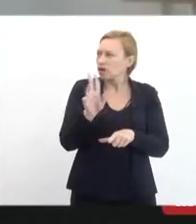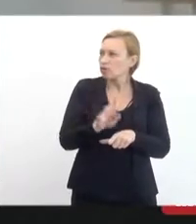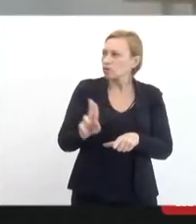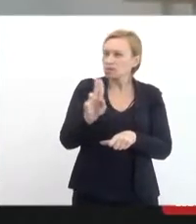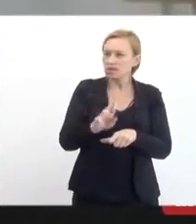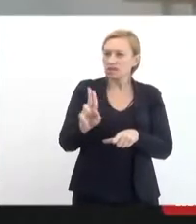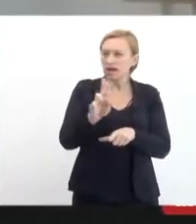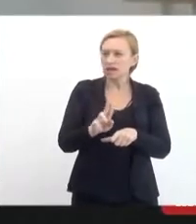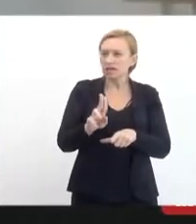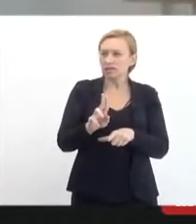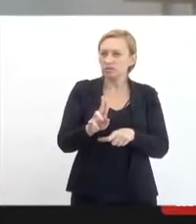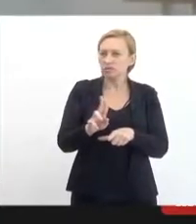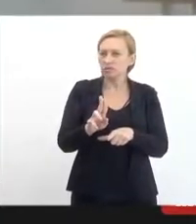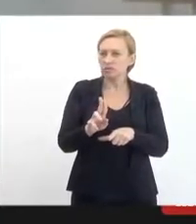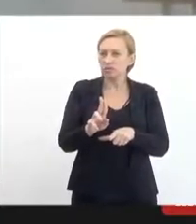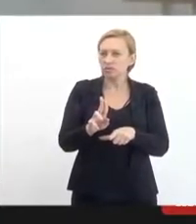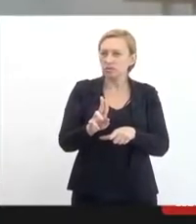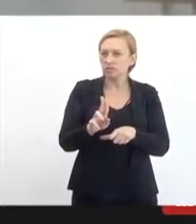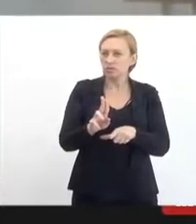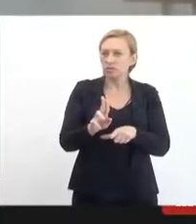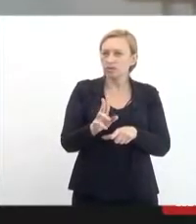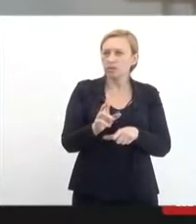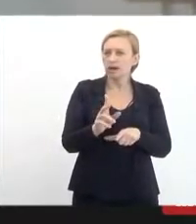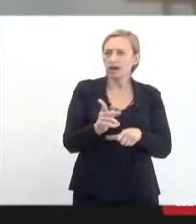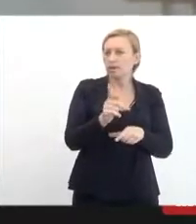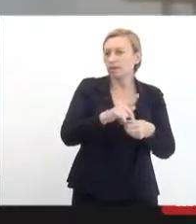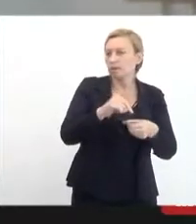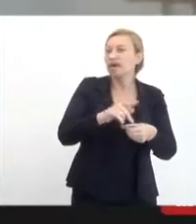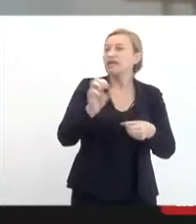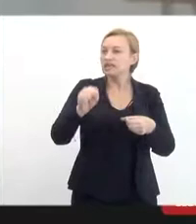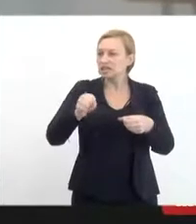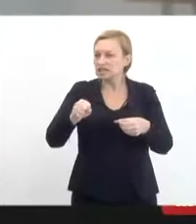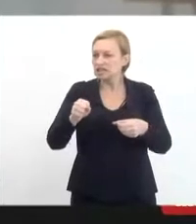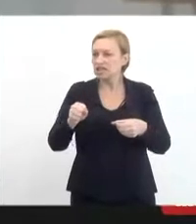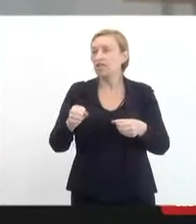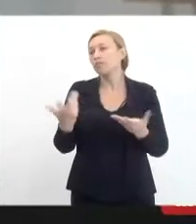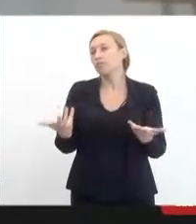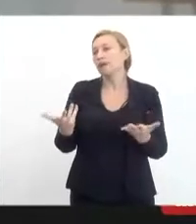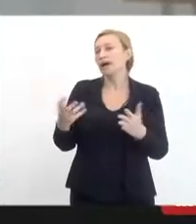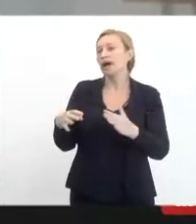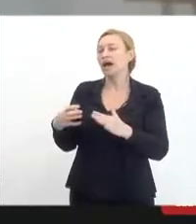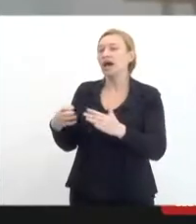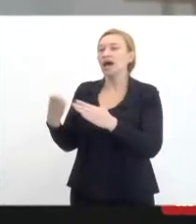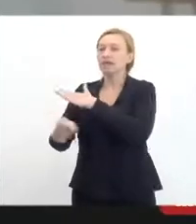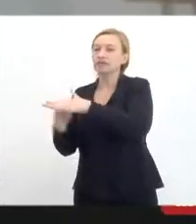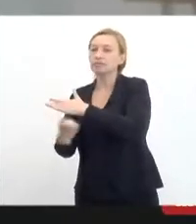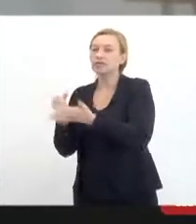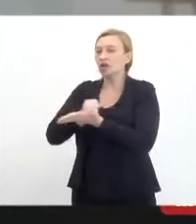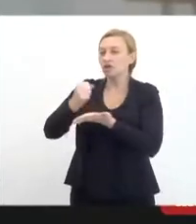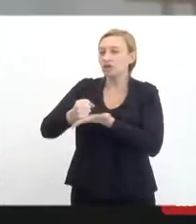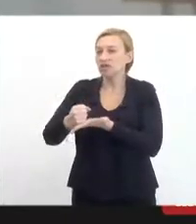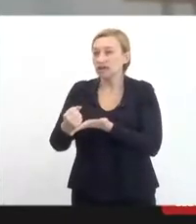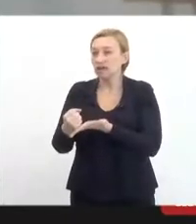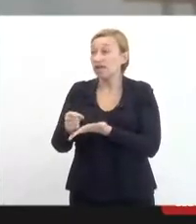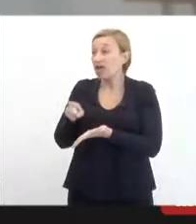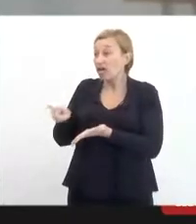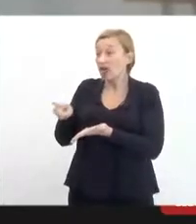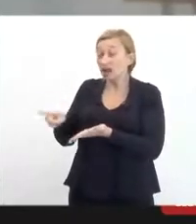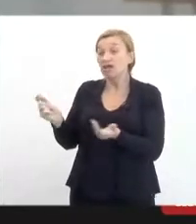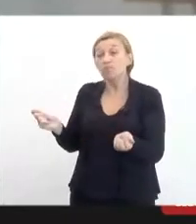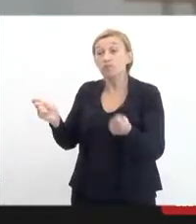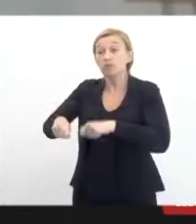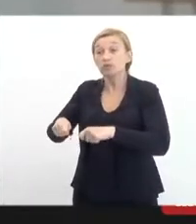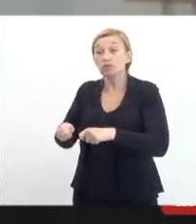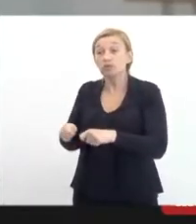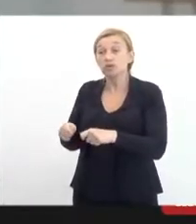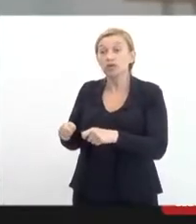algum, mas sim pelas suas prestadoras de serviço que operavam as sondas no mar, por exemplo, porque são elas que